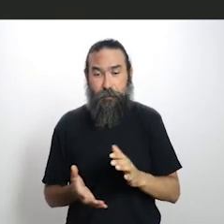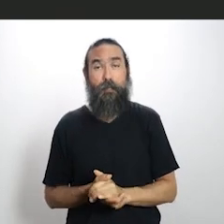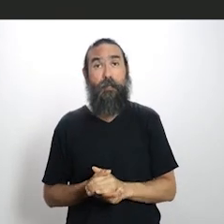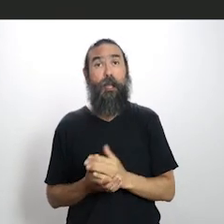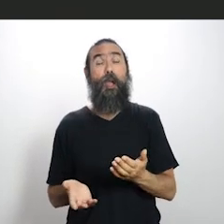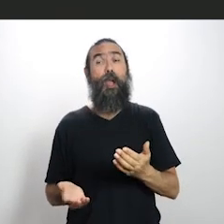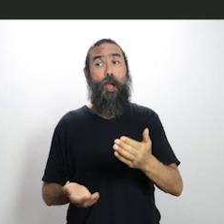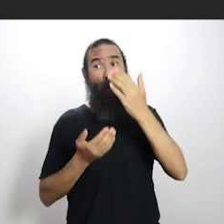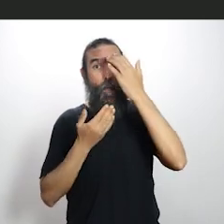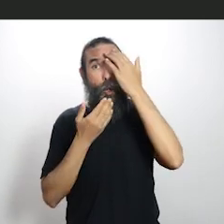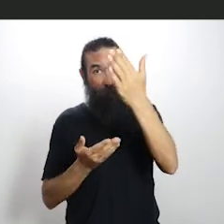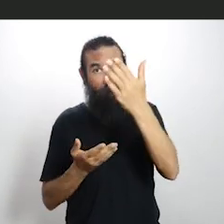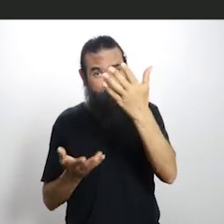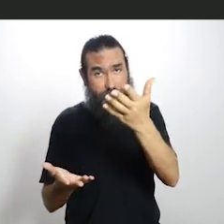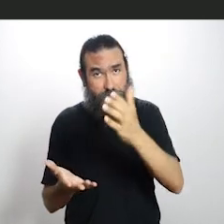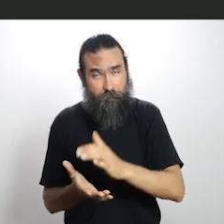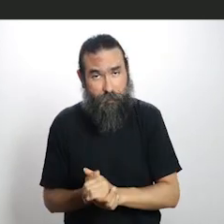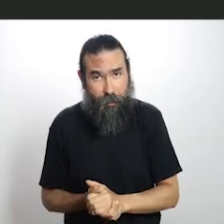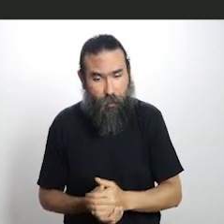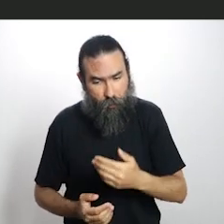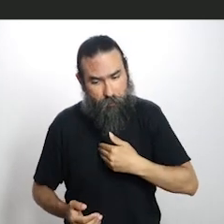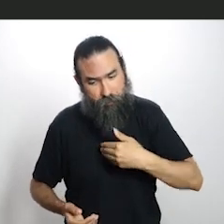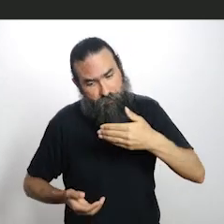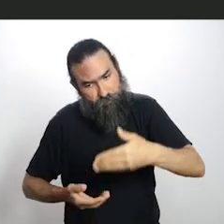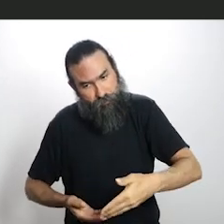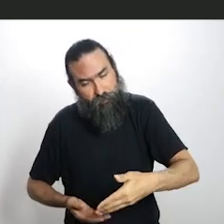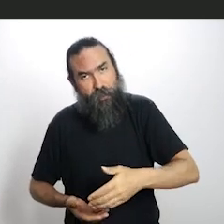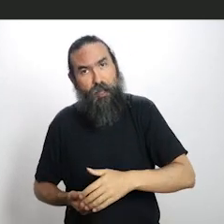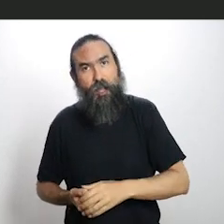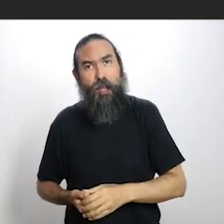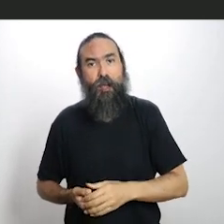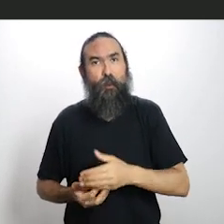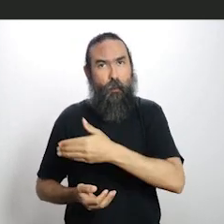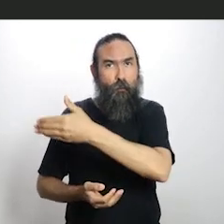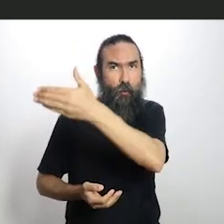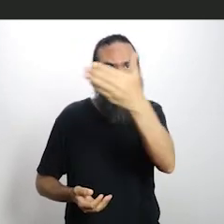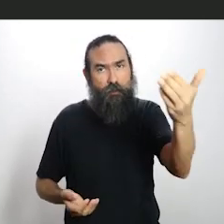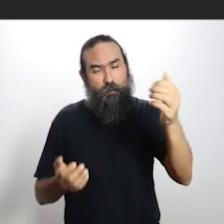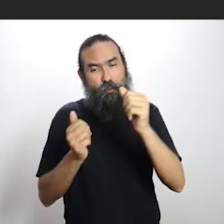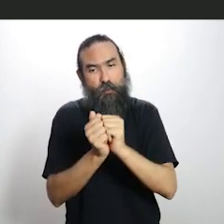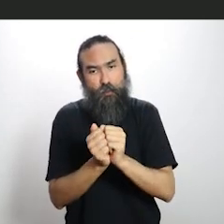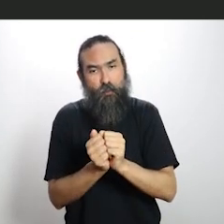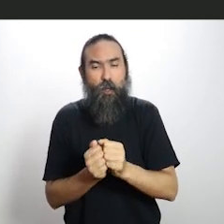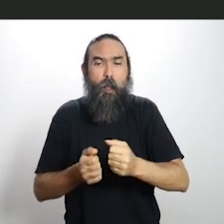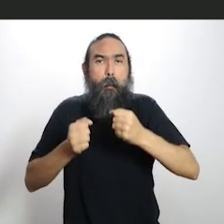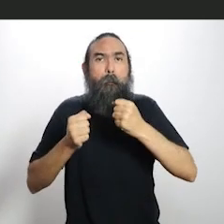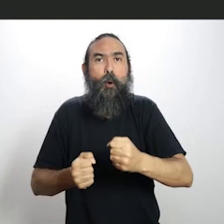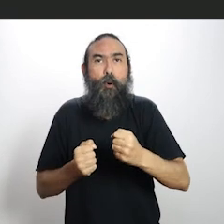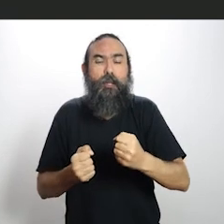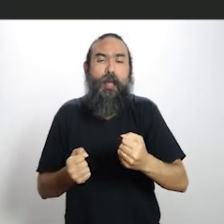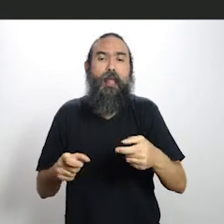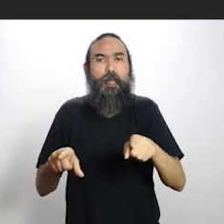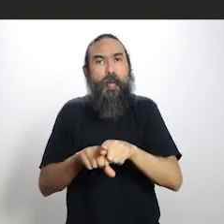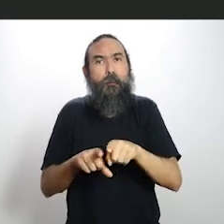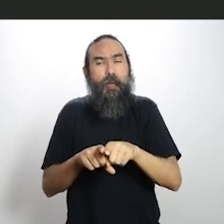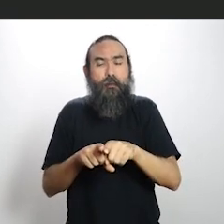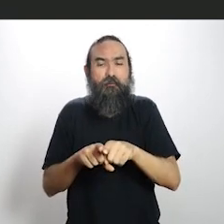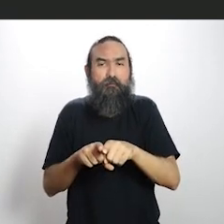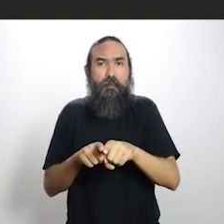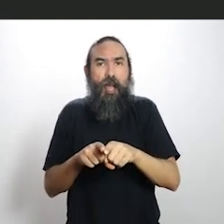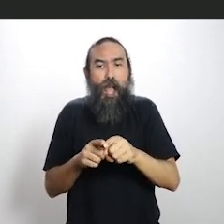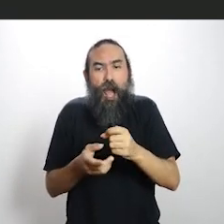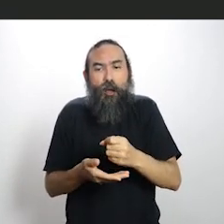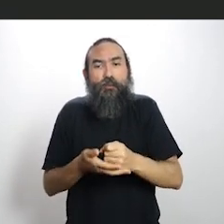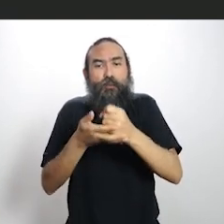colaborar de alguma forma nessa construção e agradecer por participar do encontro Juliano e o